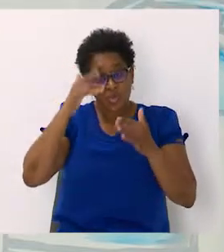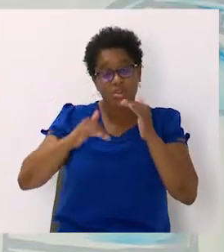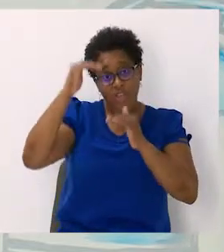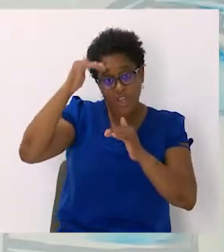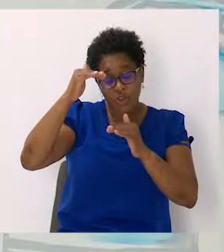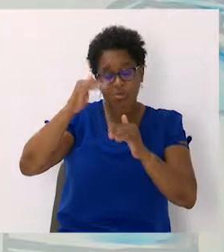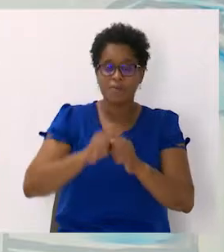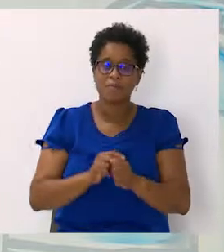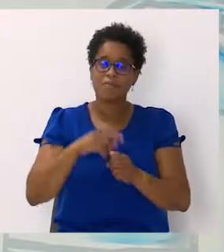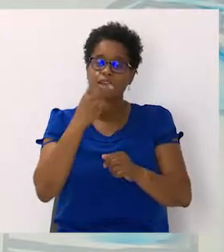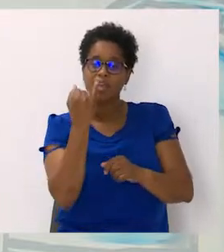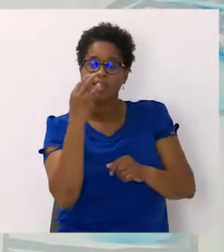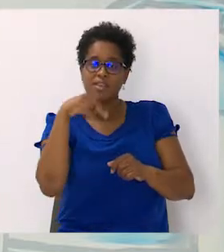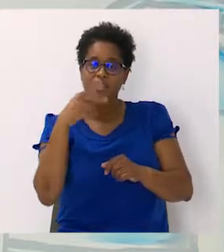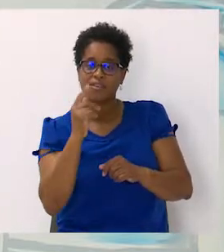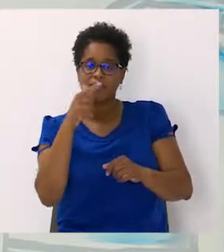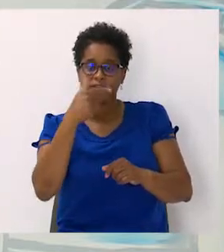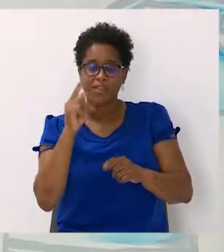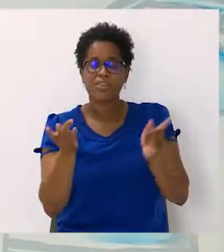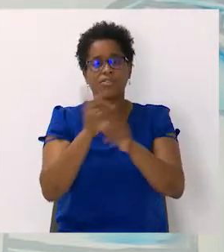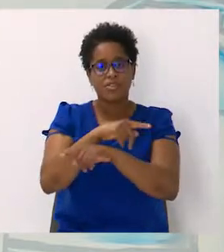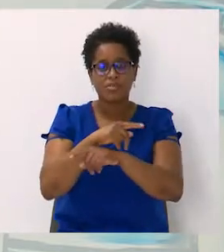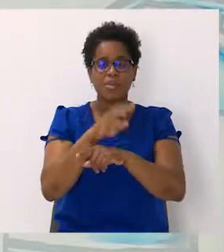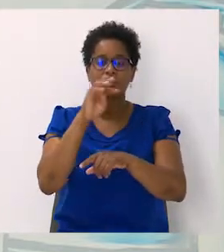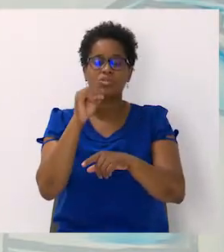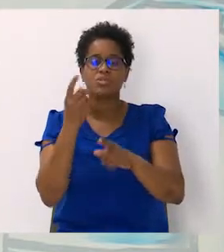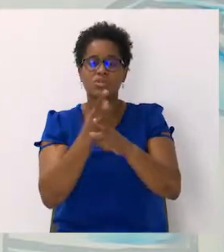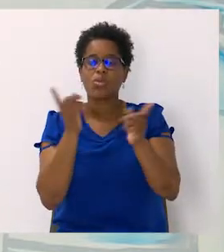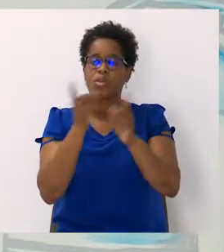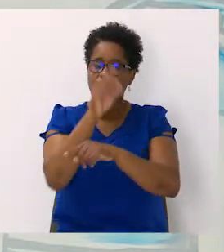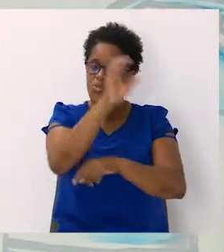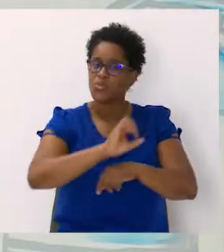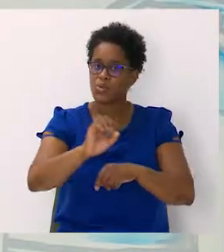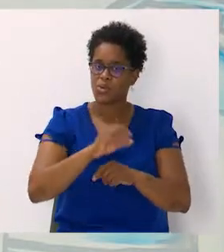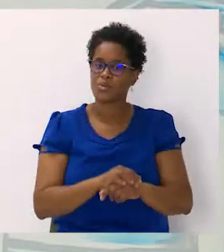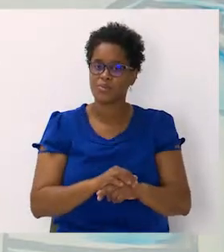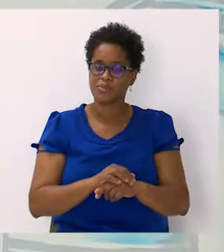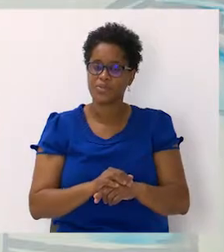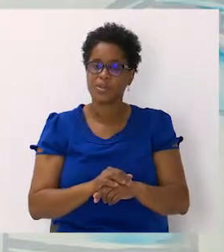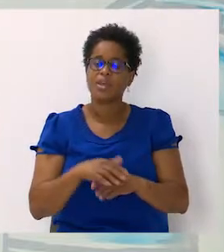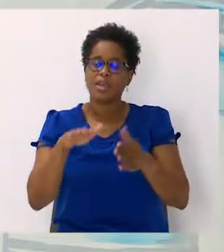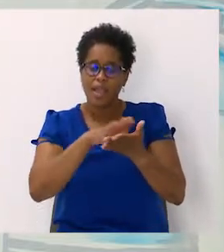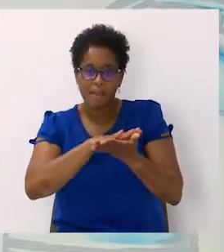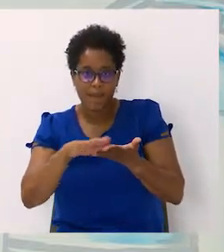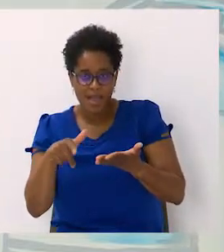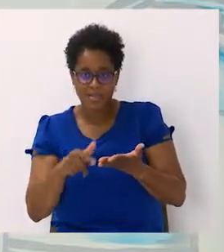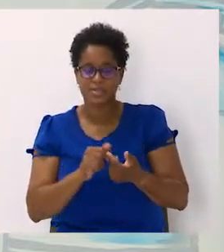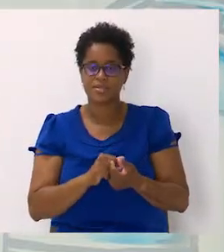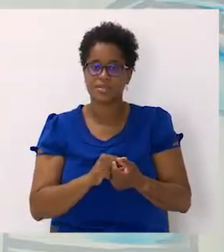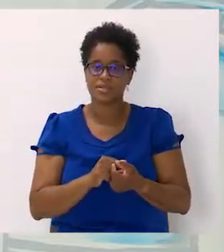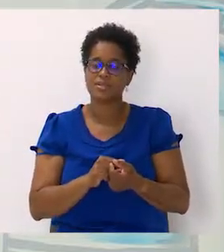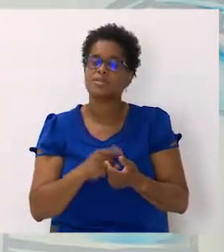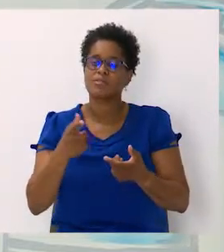expoente inverte-se pelo seu simétrico e a base inverte-se pelo